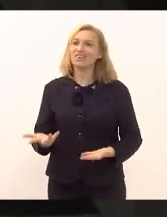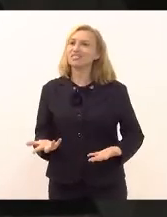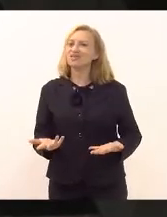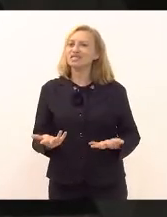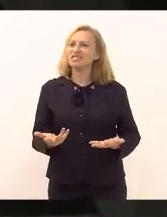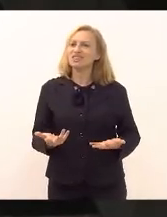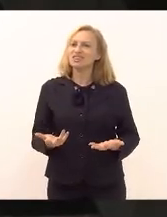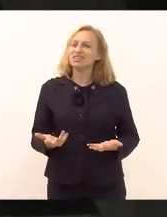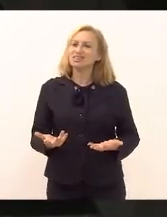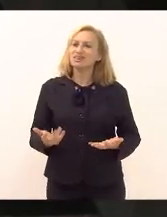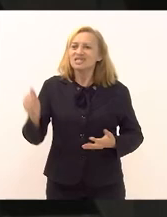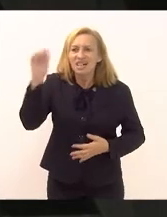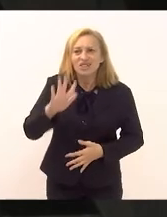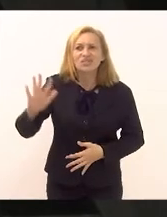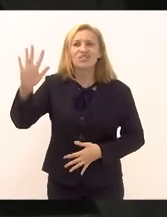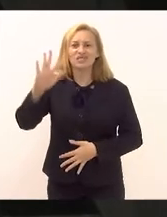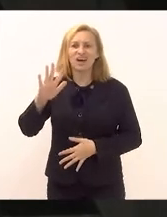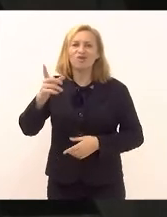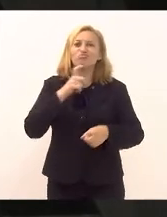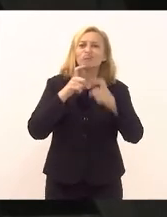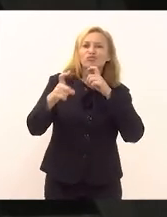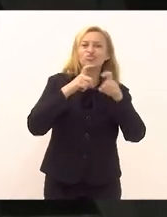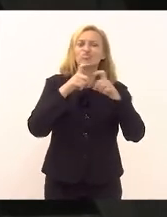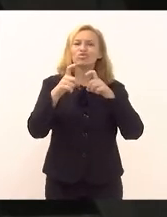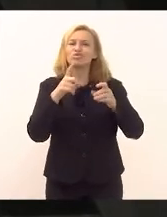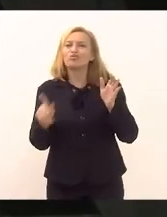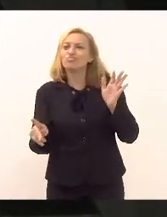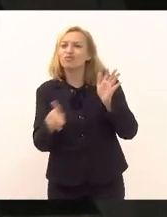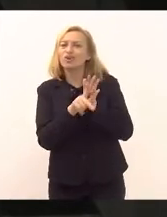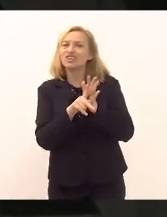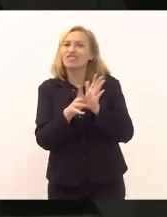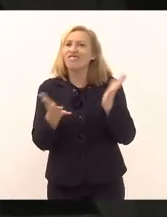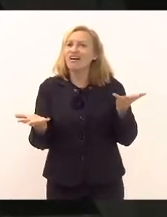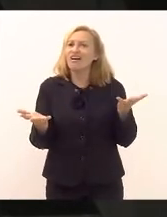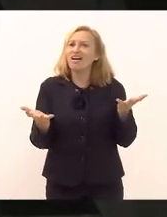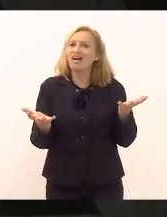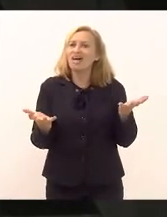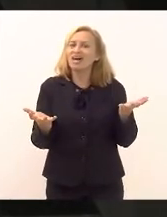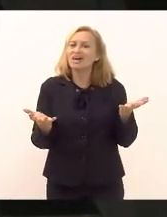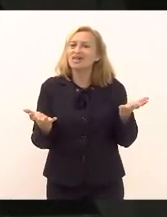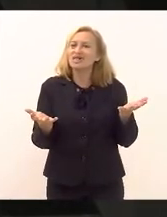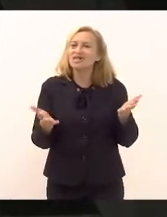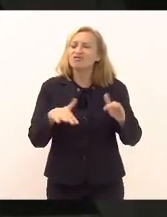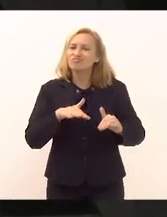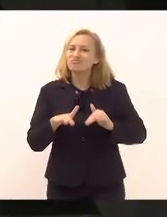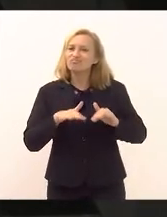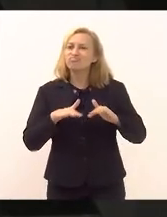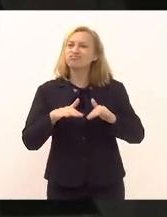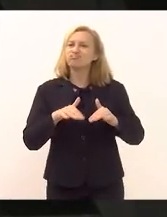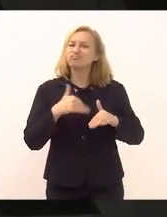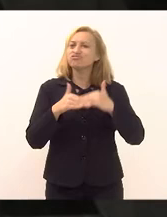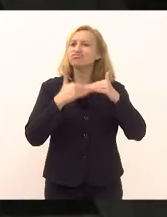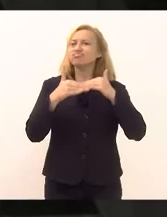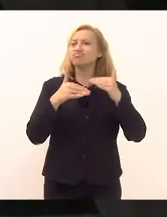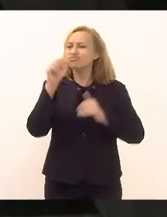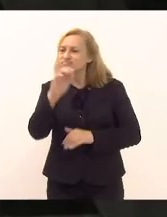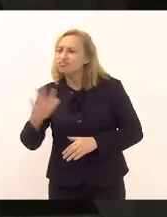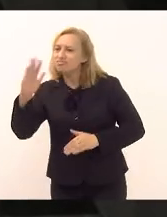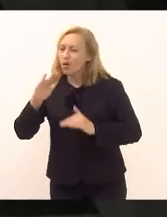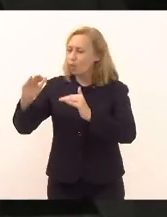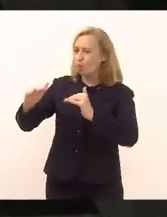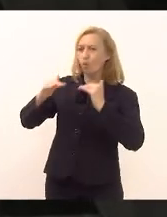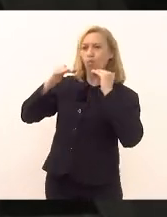de âmbito nacional, discutindo um projeto de desenvolvimento nacional,